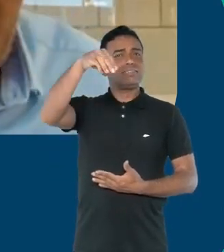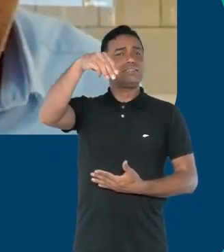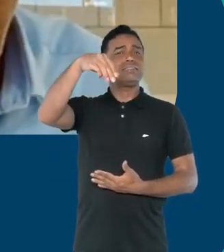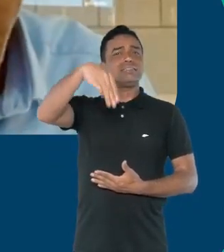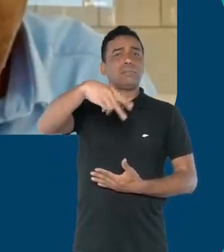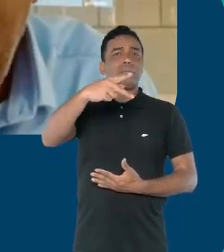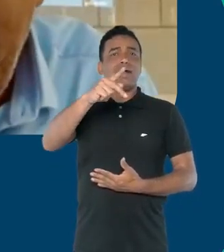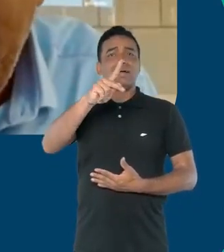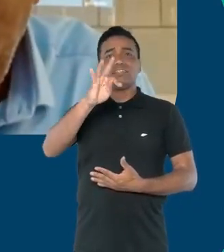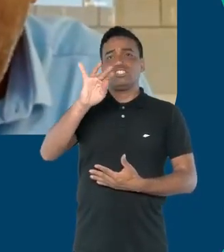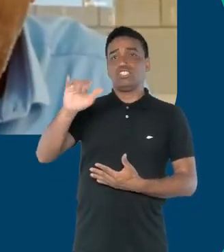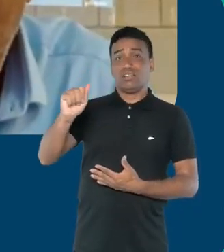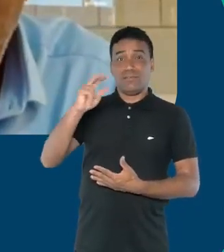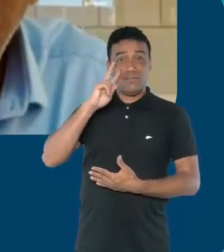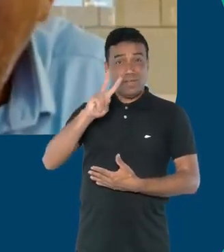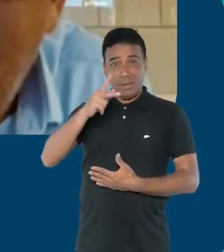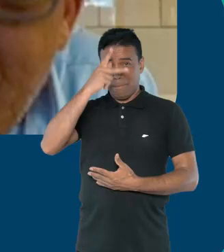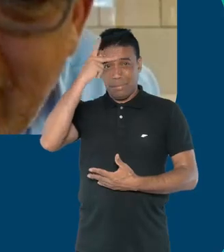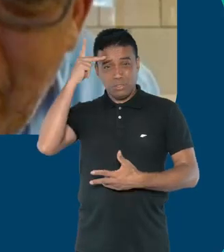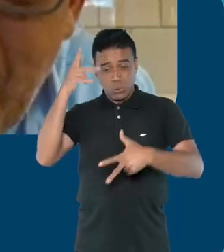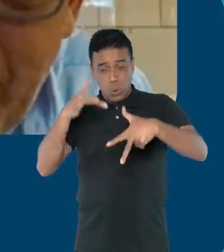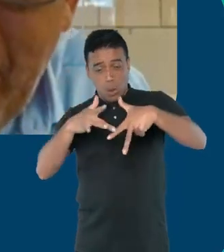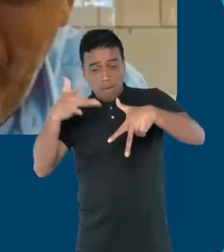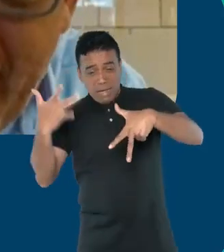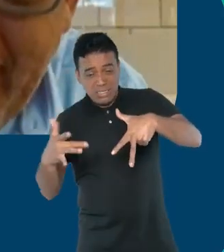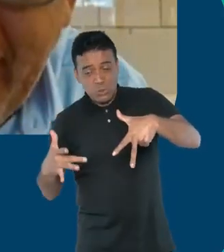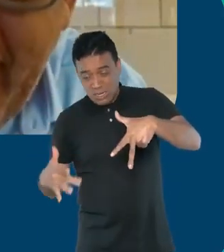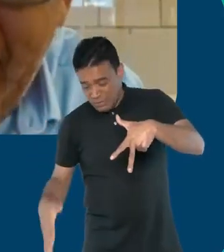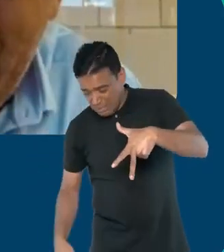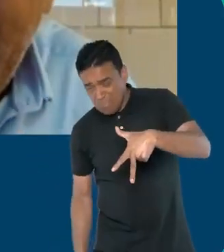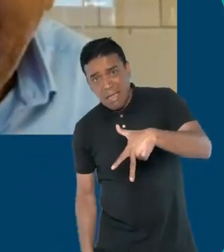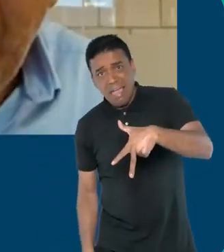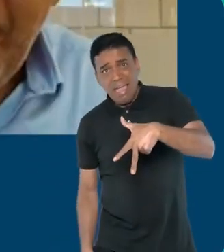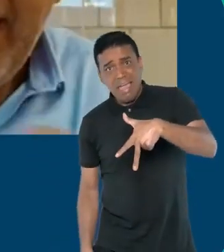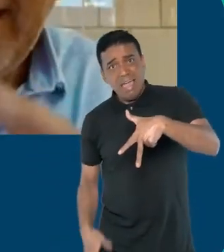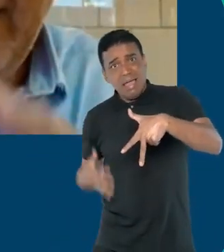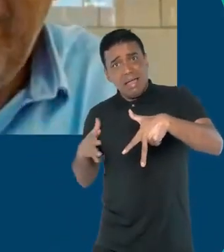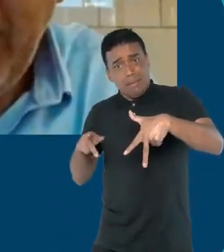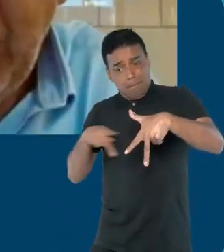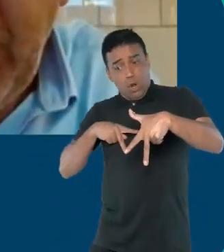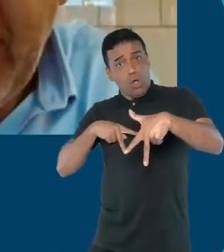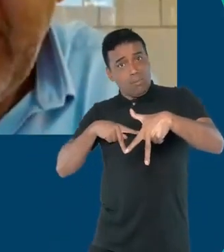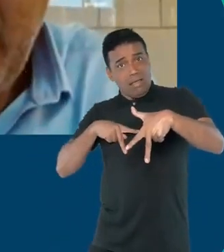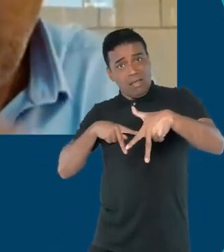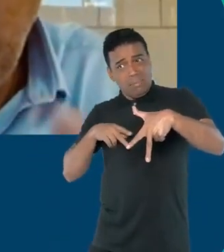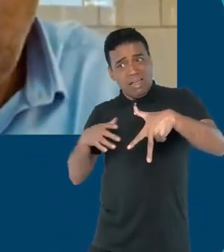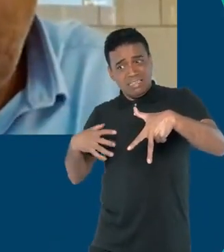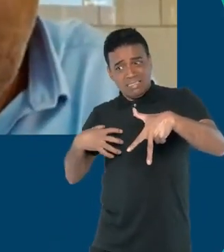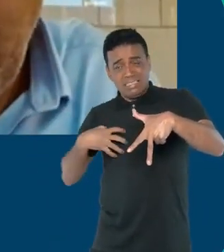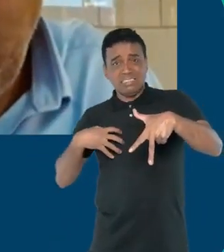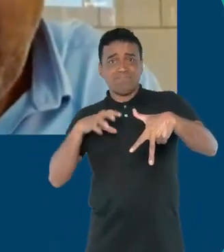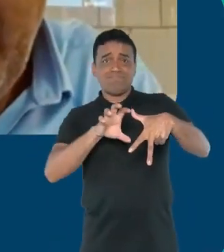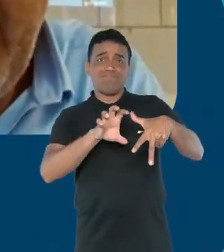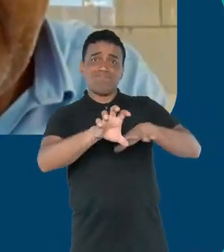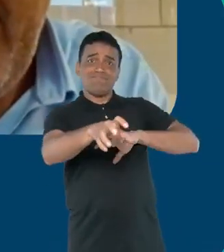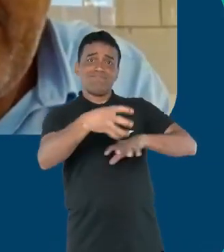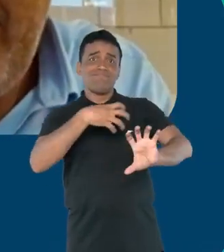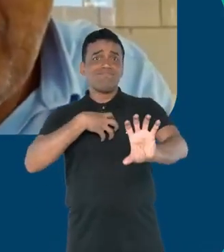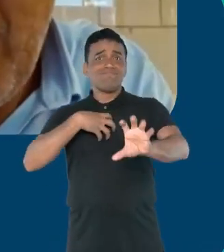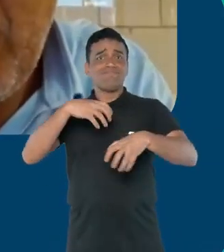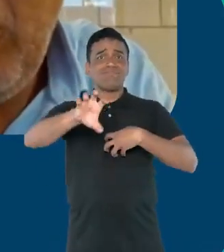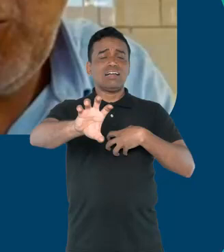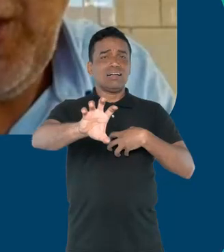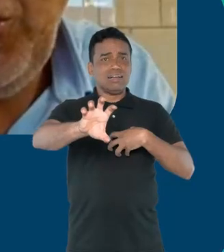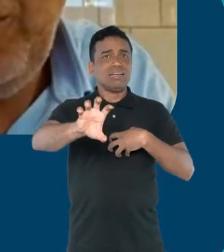de quando você tem a ferida na perna de uma pessoa, que você toca na própria perna, né? Então, a simpatia, grosso modo, ela